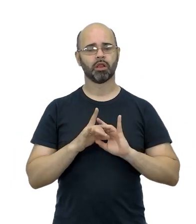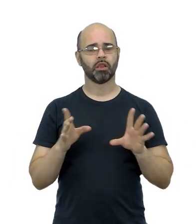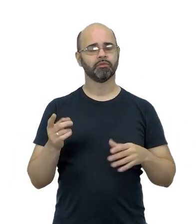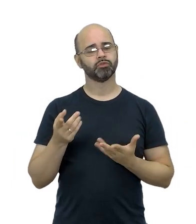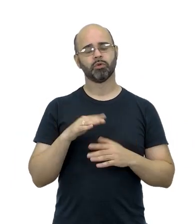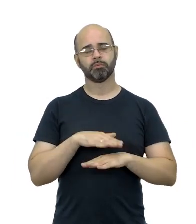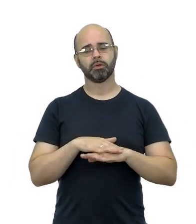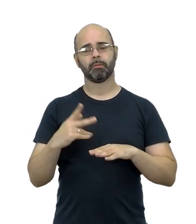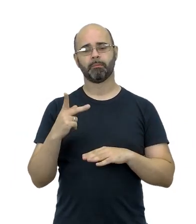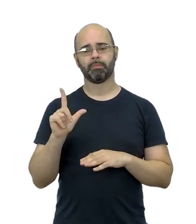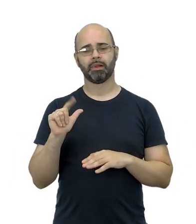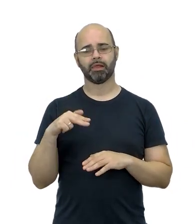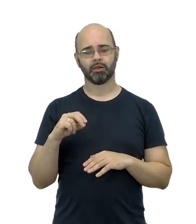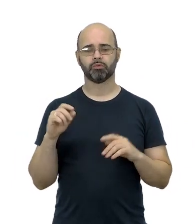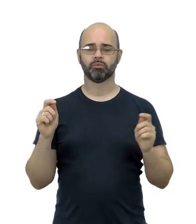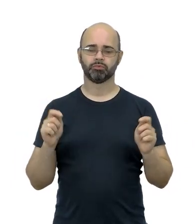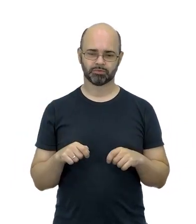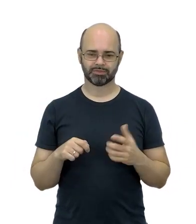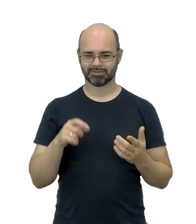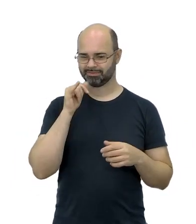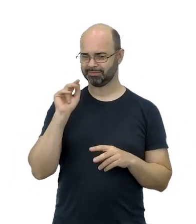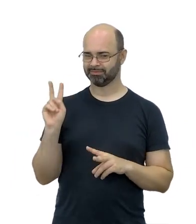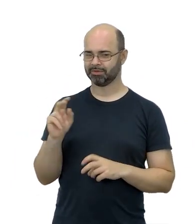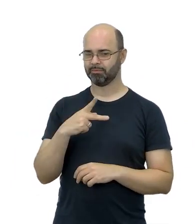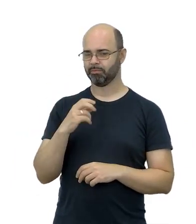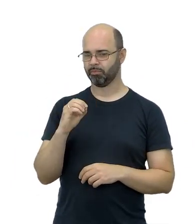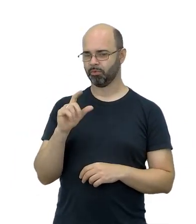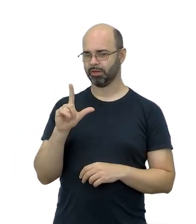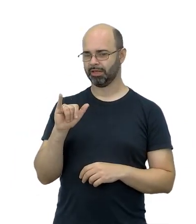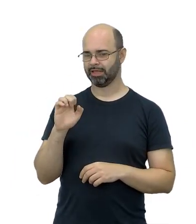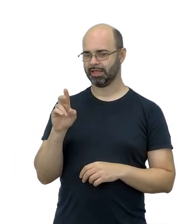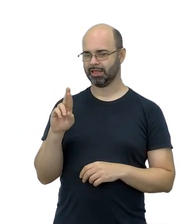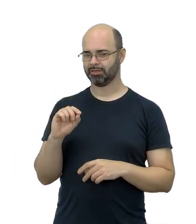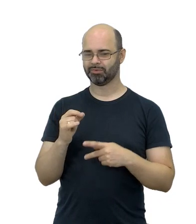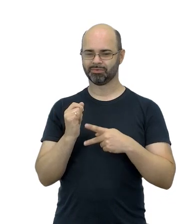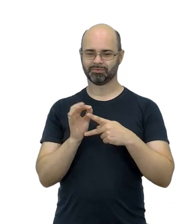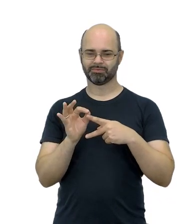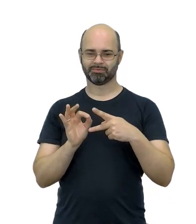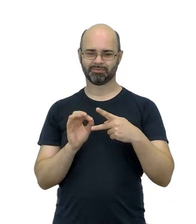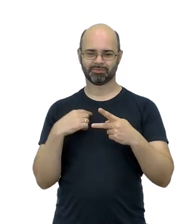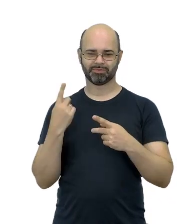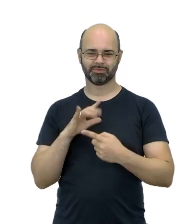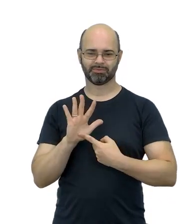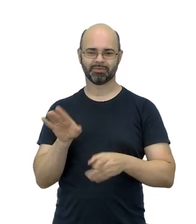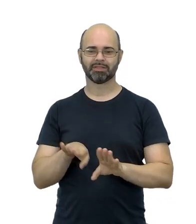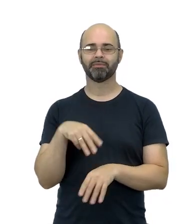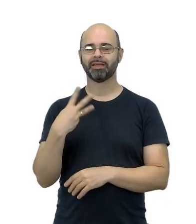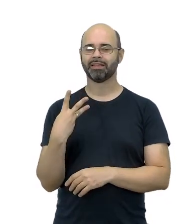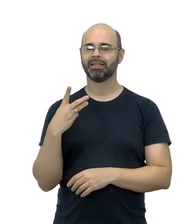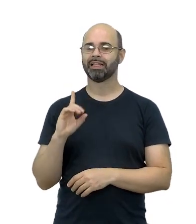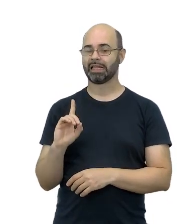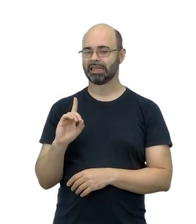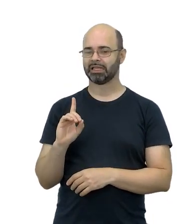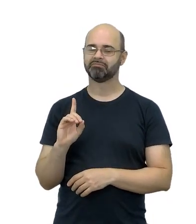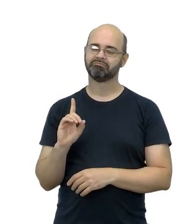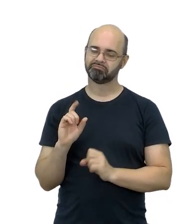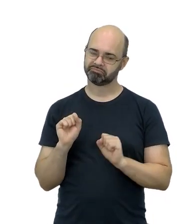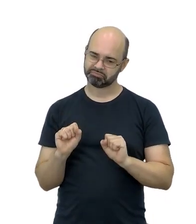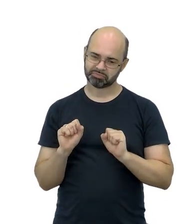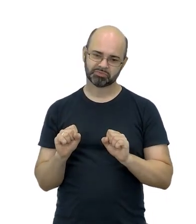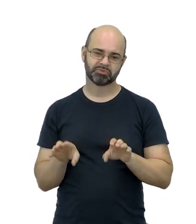os poliedros que a gente falou agora, como vocês também podem fazer com as figuras tridimensionais, né?